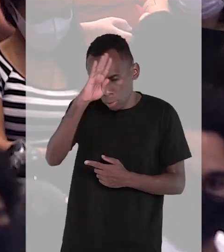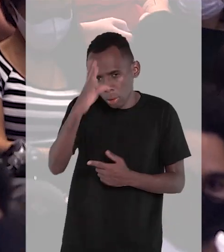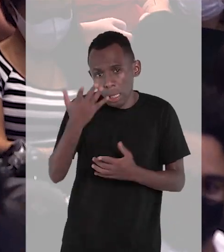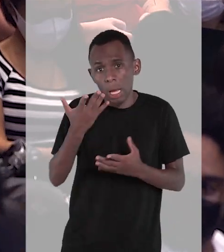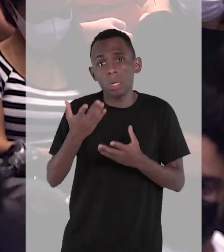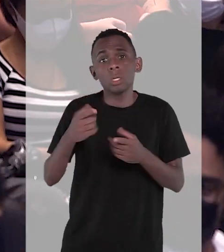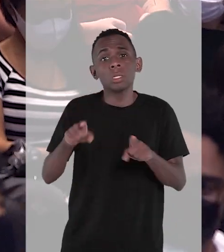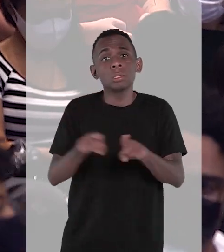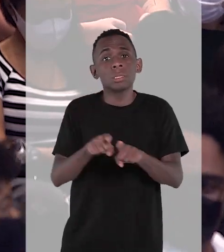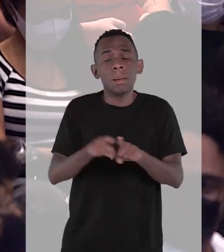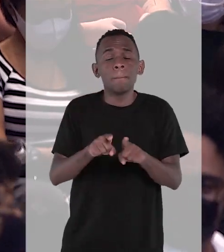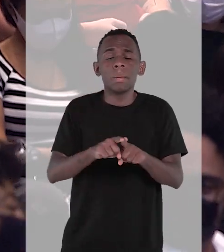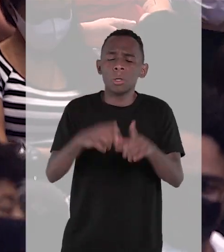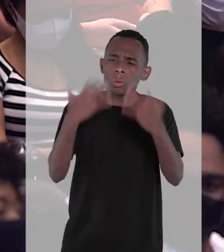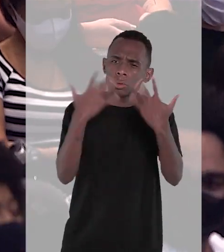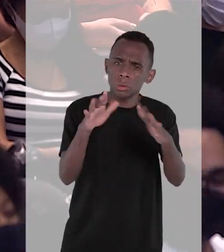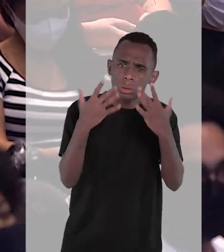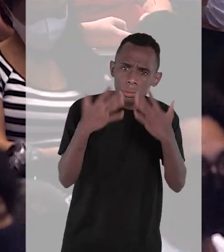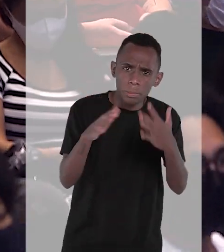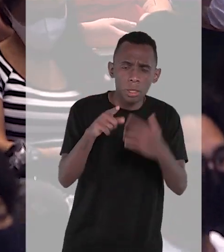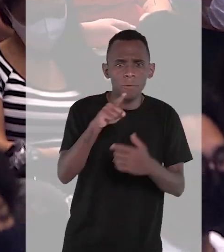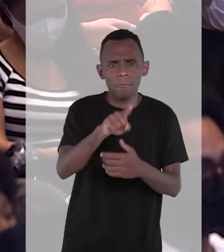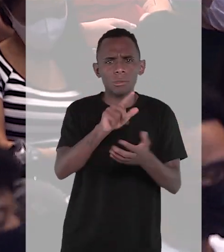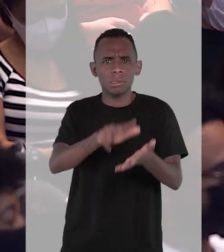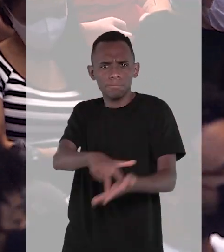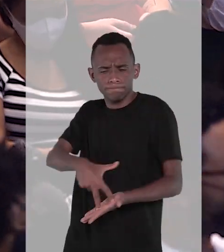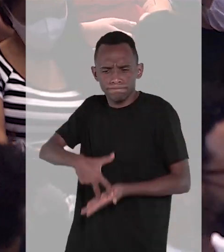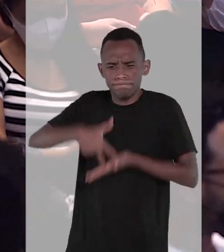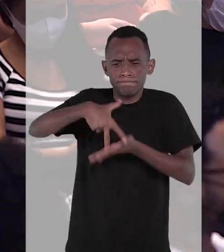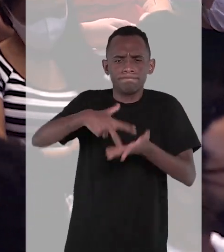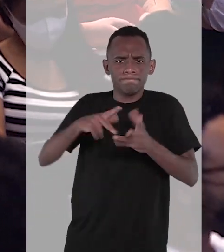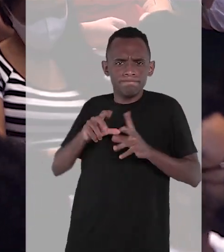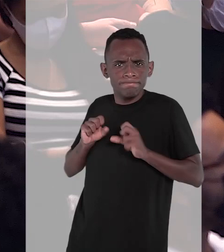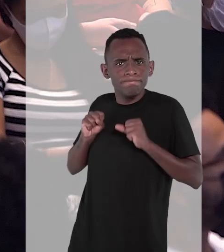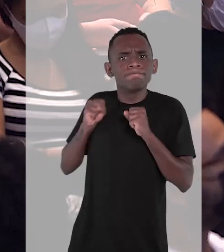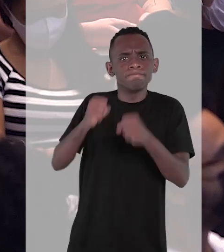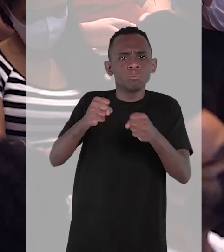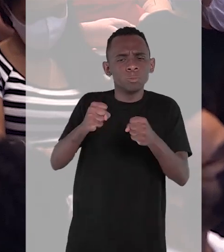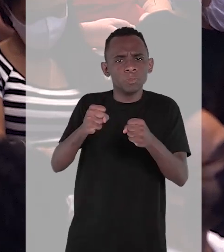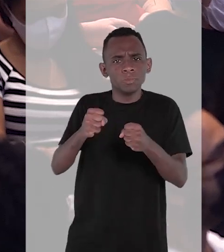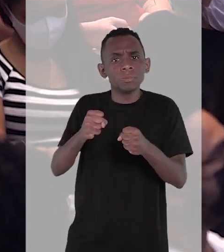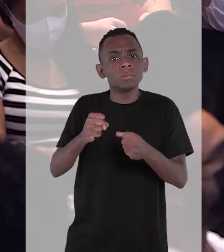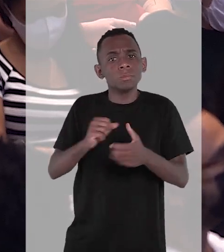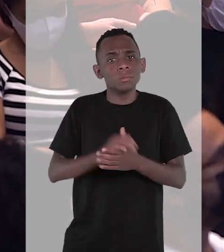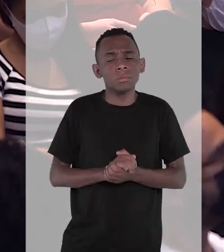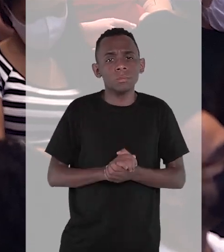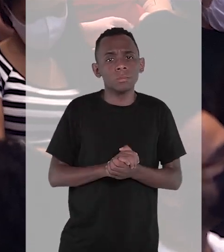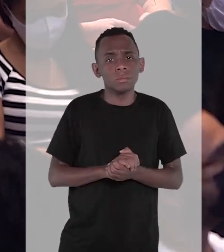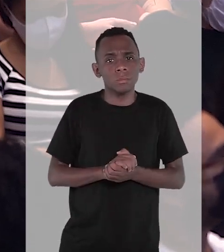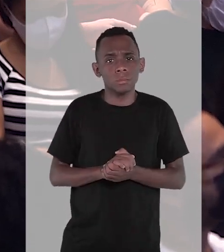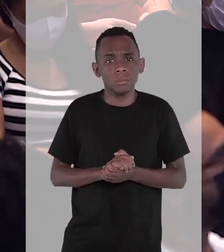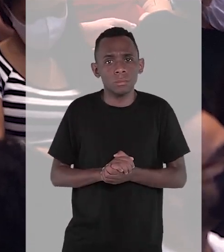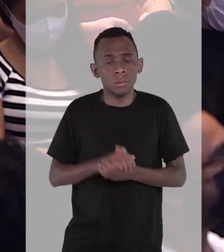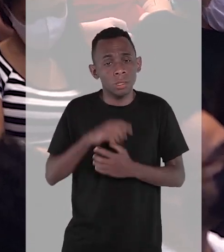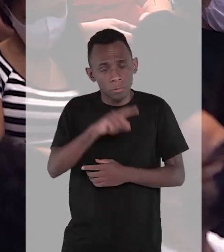outra, e te parabenizo muito, porque você foi uma força de resistência forte. Você